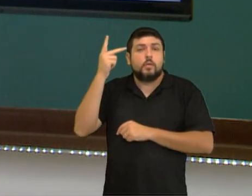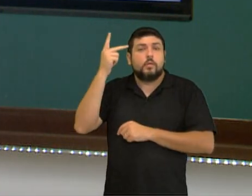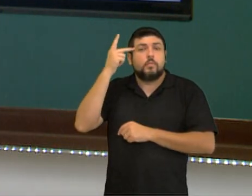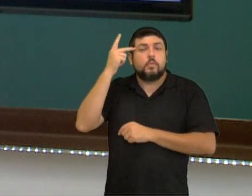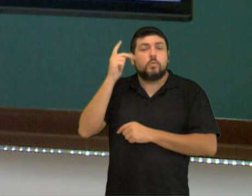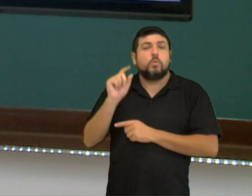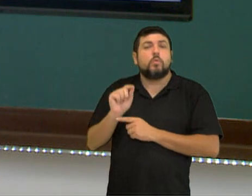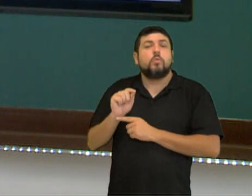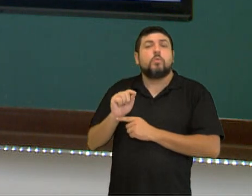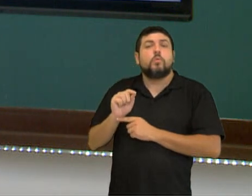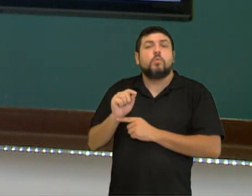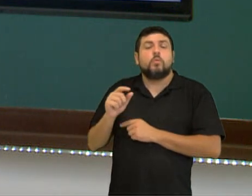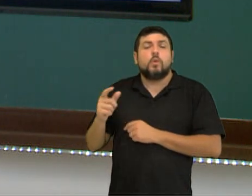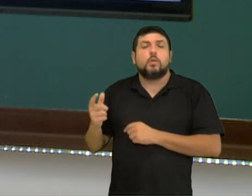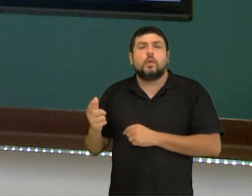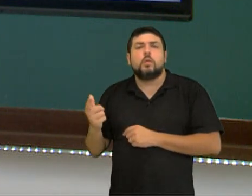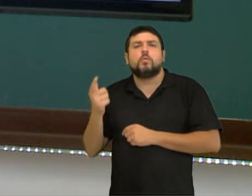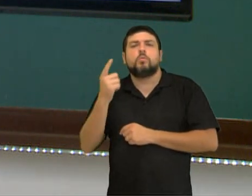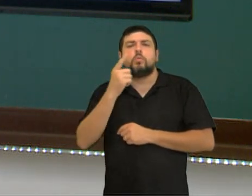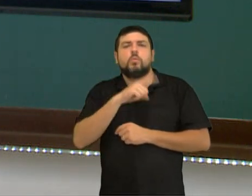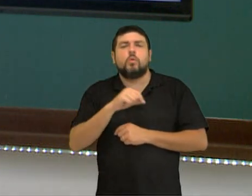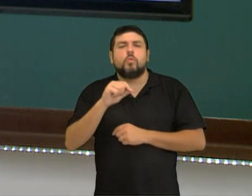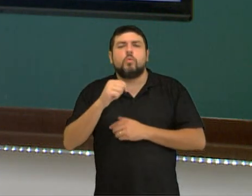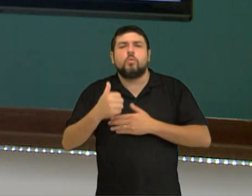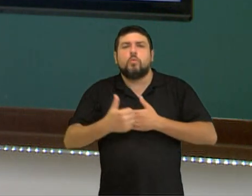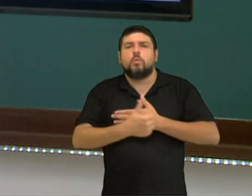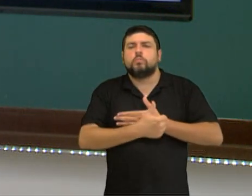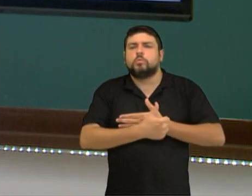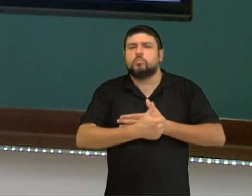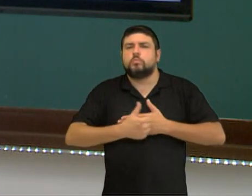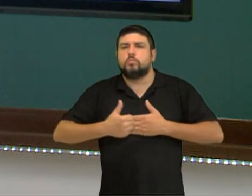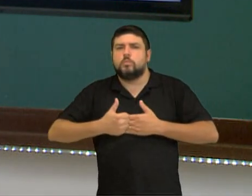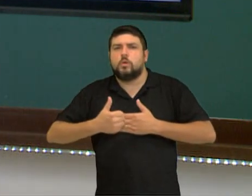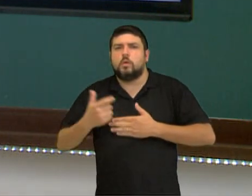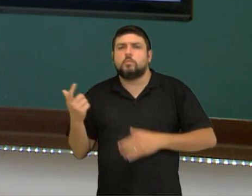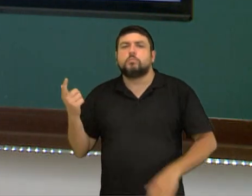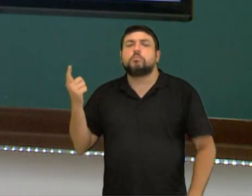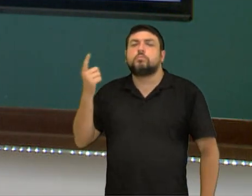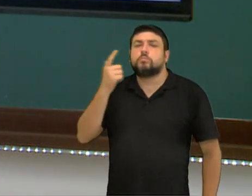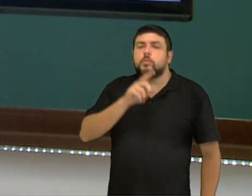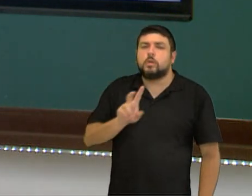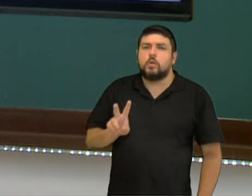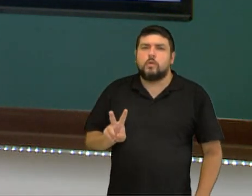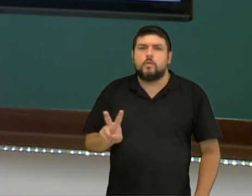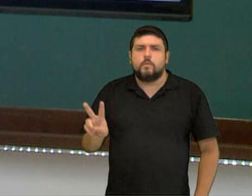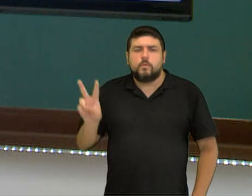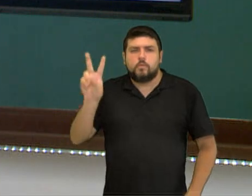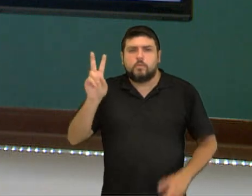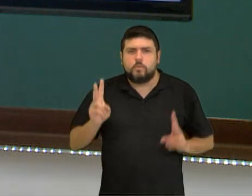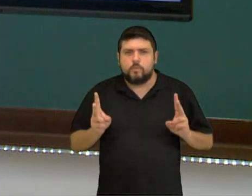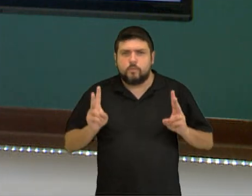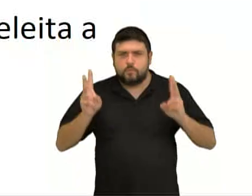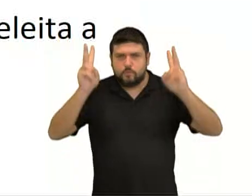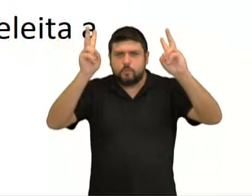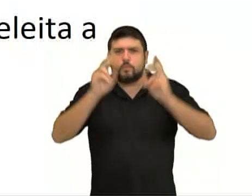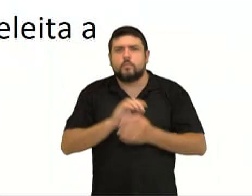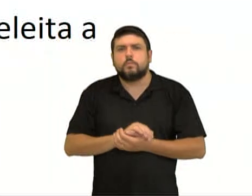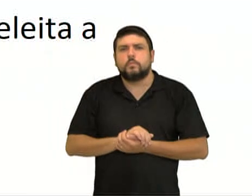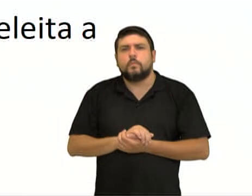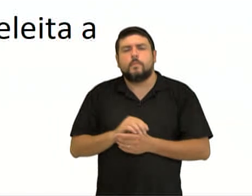consideram moralmente vitoriosos. Os paulistas consideram que venceram a guerra. Por